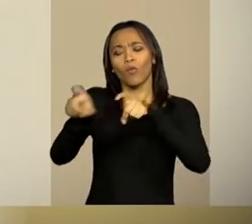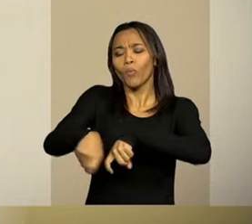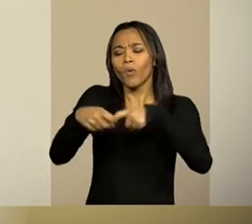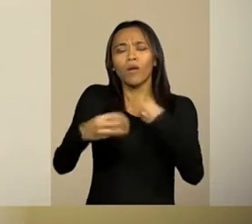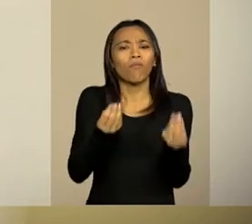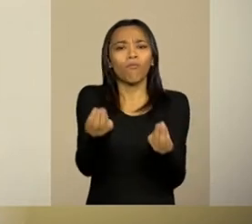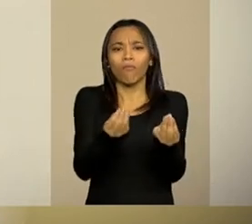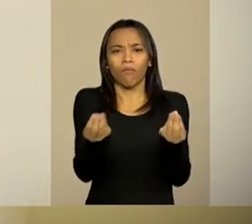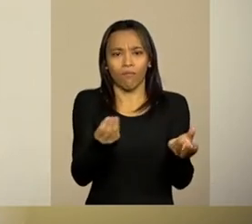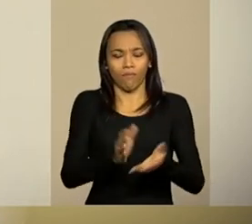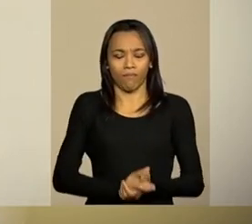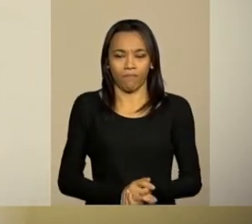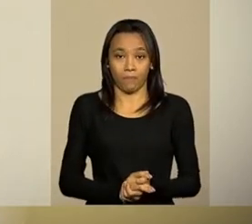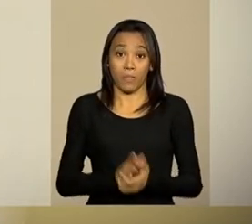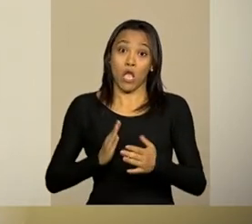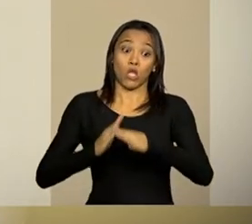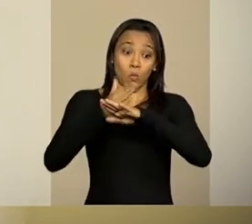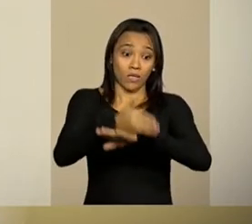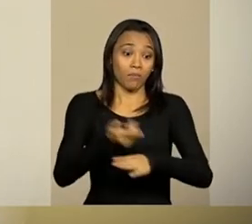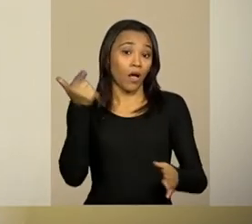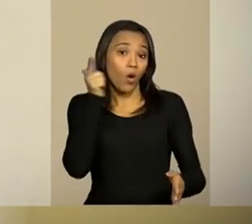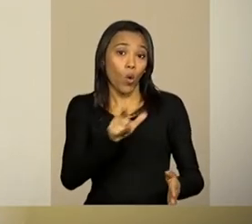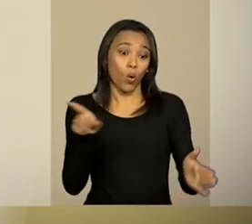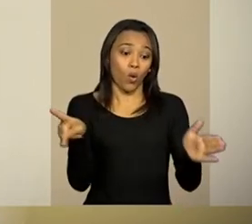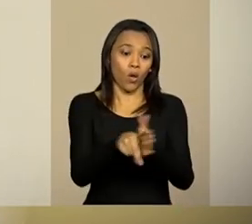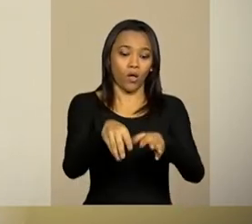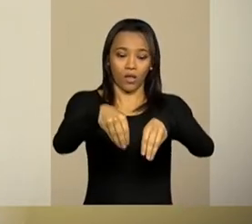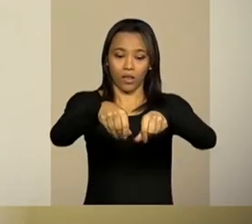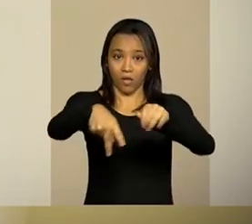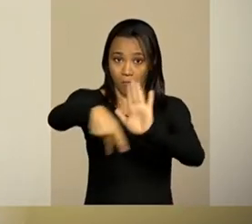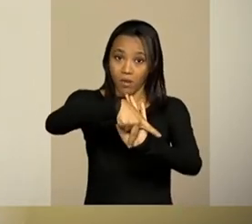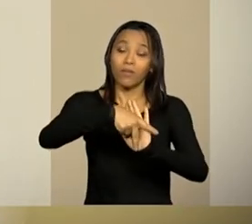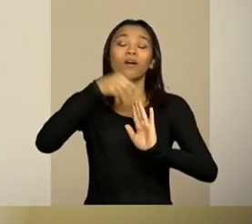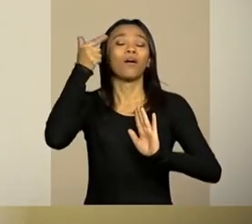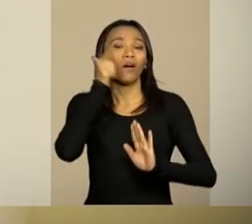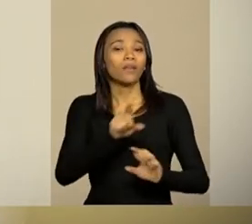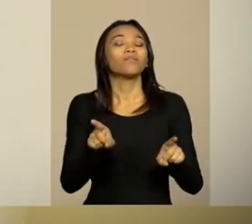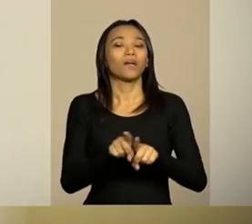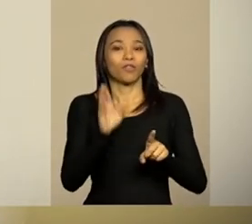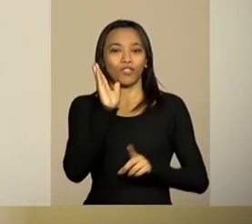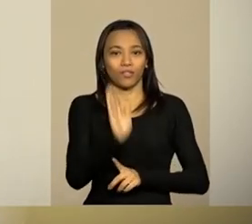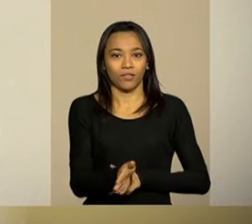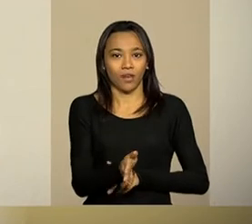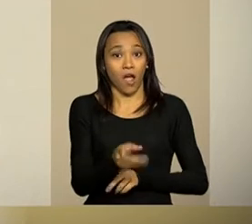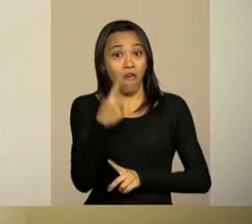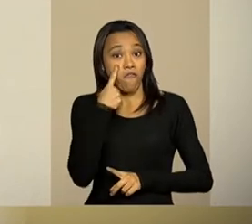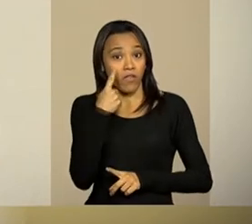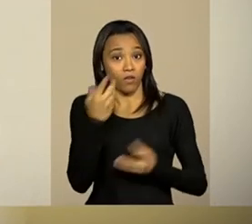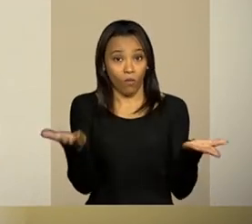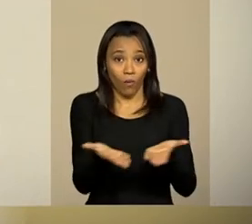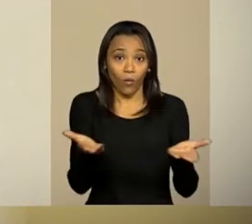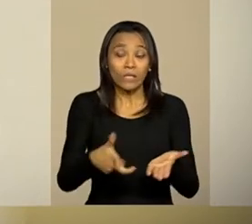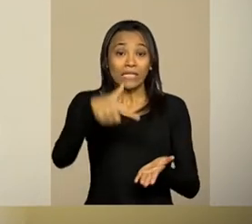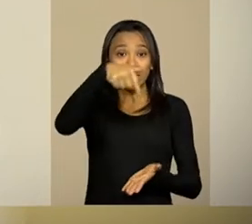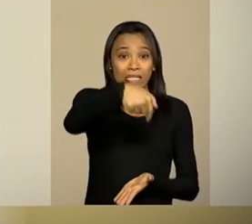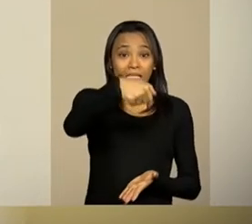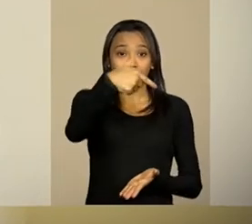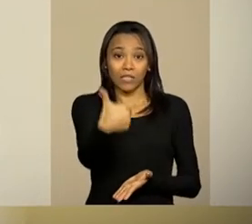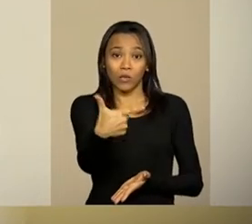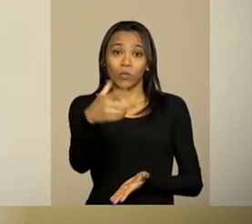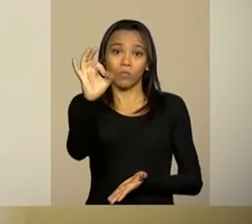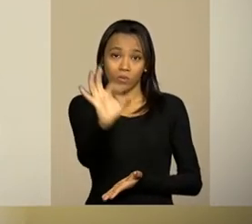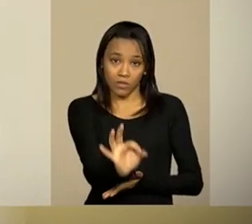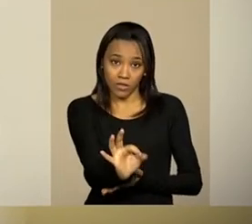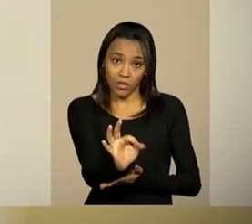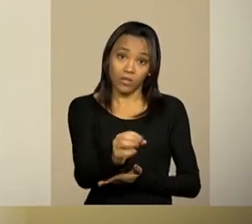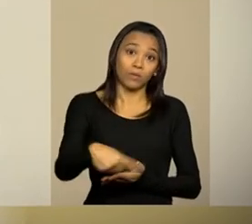do país certo a terra também elas foram beneficiadas veja você que hoje setenta e dois